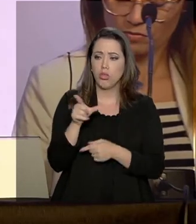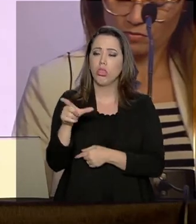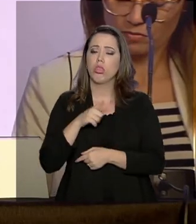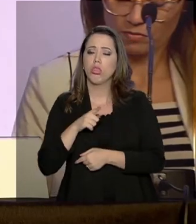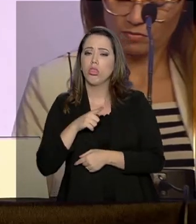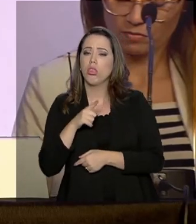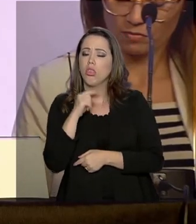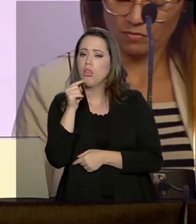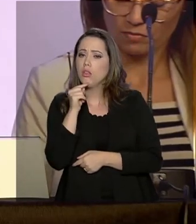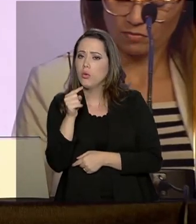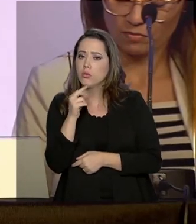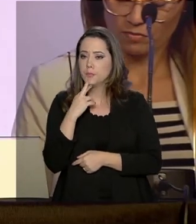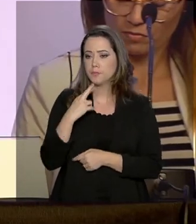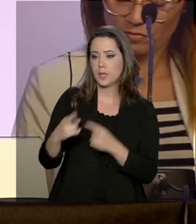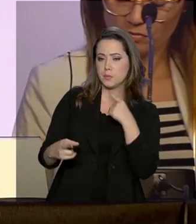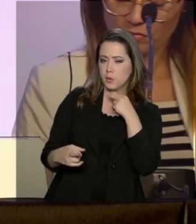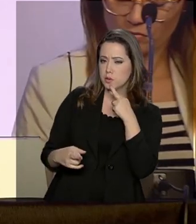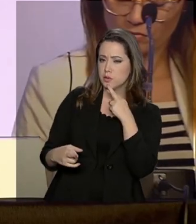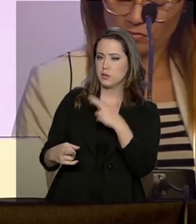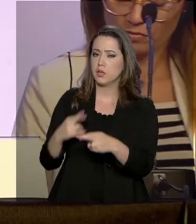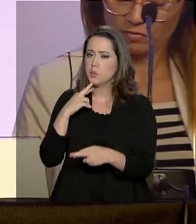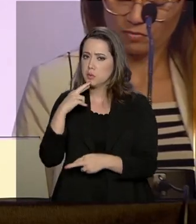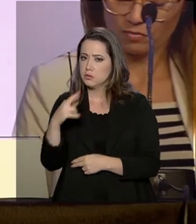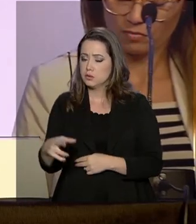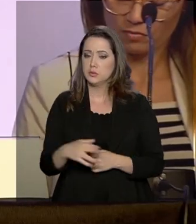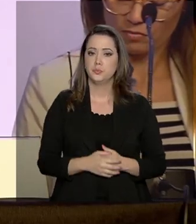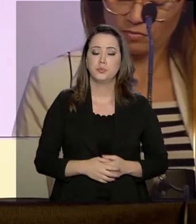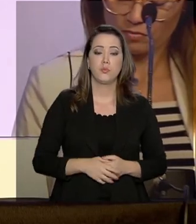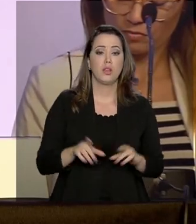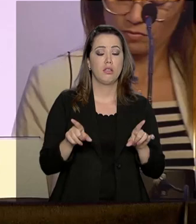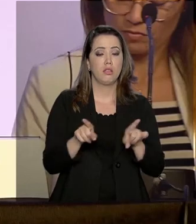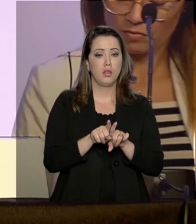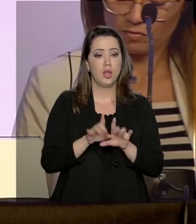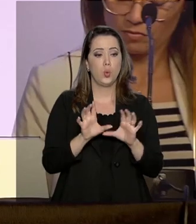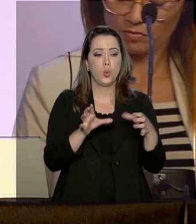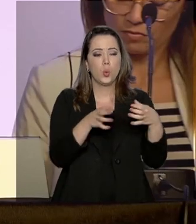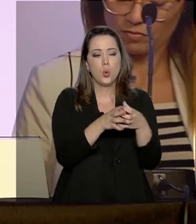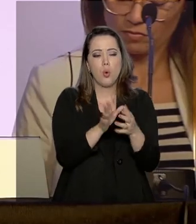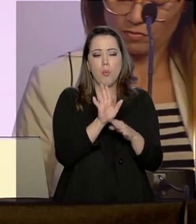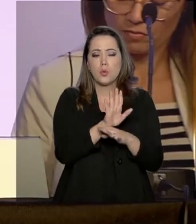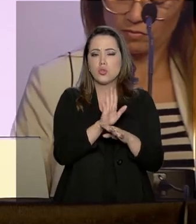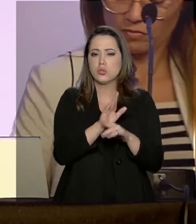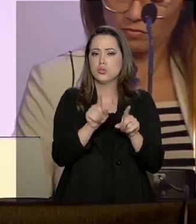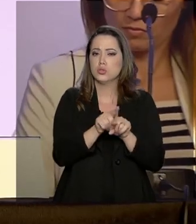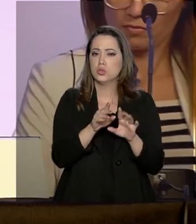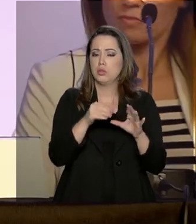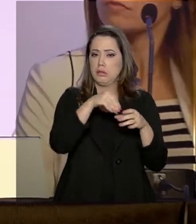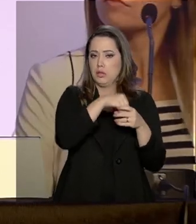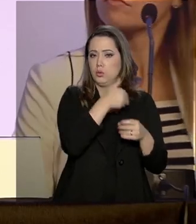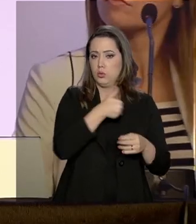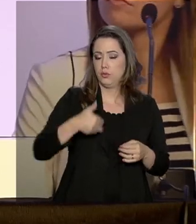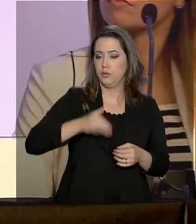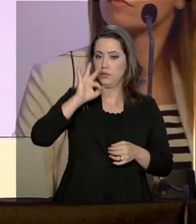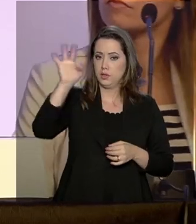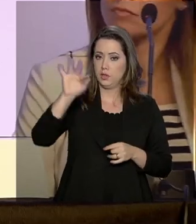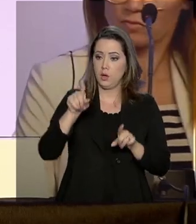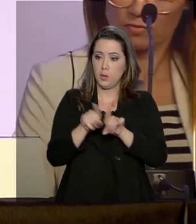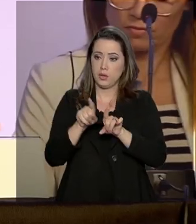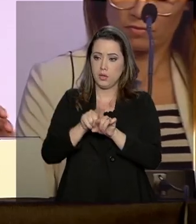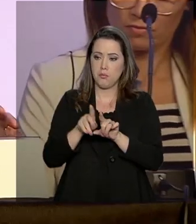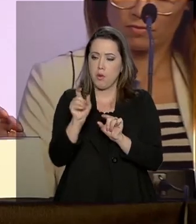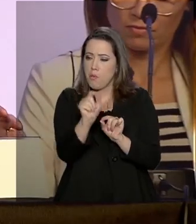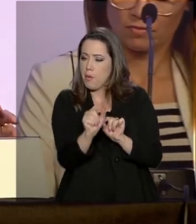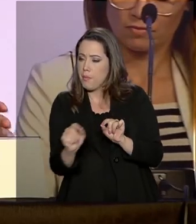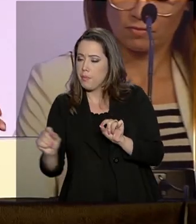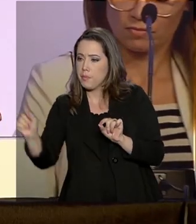por meio de uma rede de de um grupo assessor ao nível do governo federal e por meio dos pontos